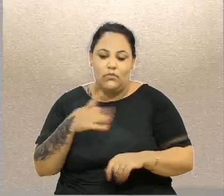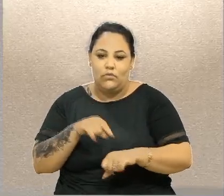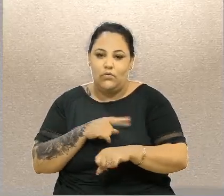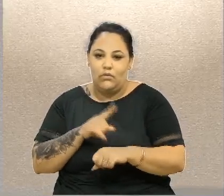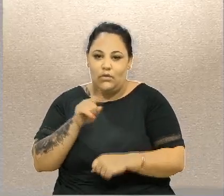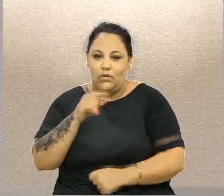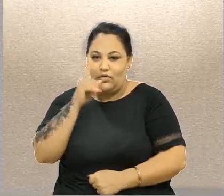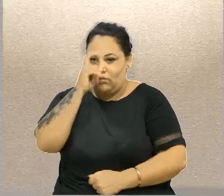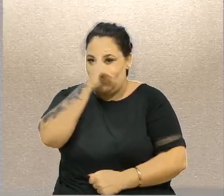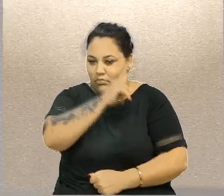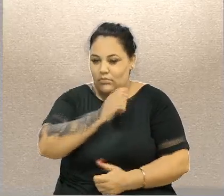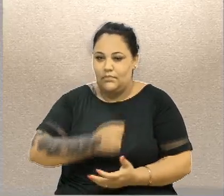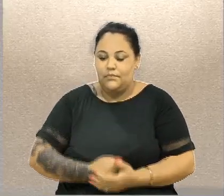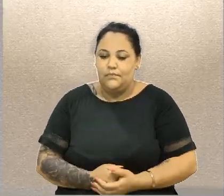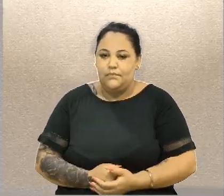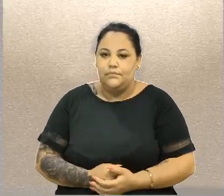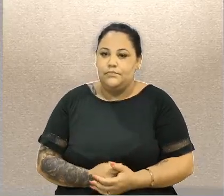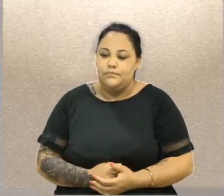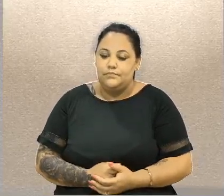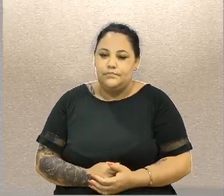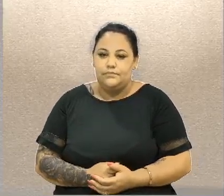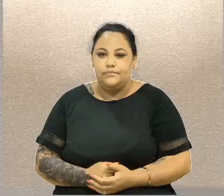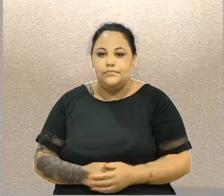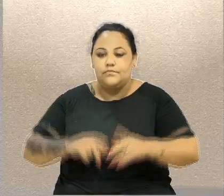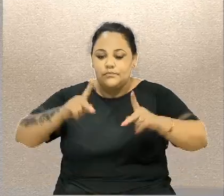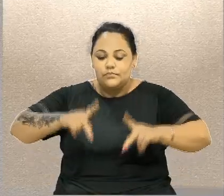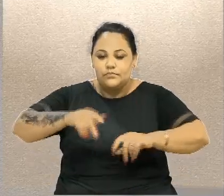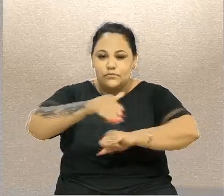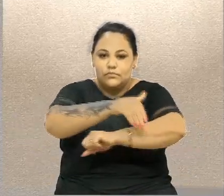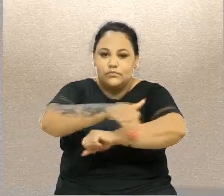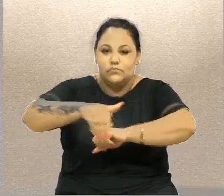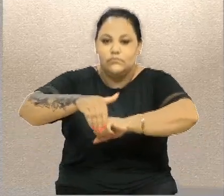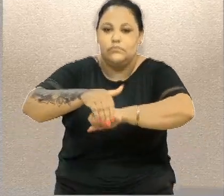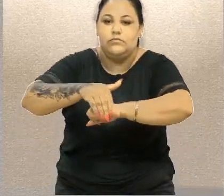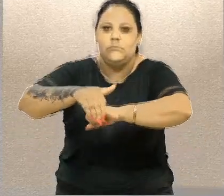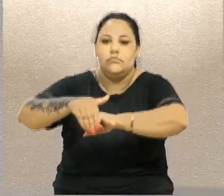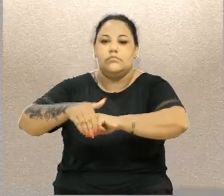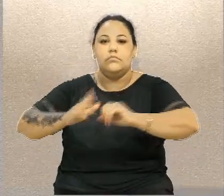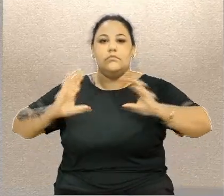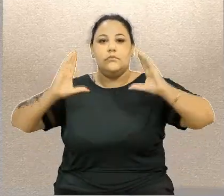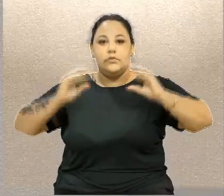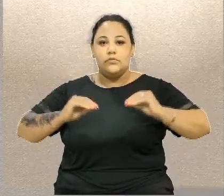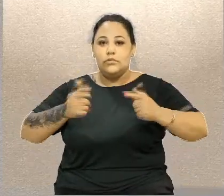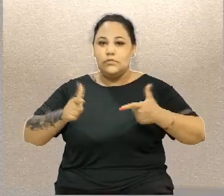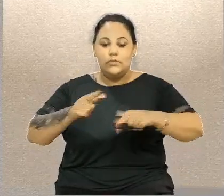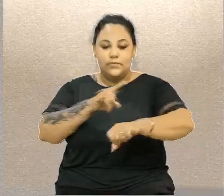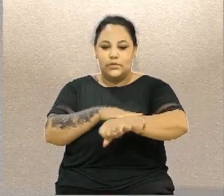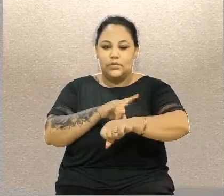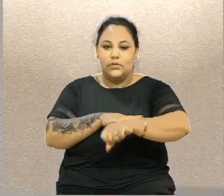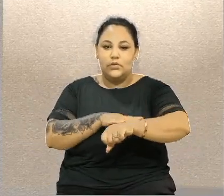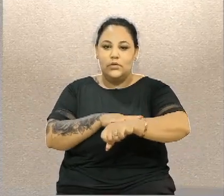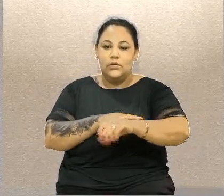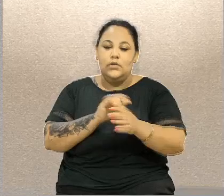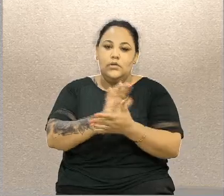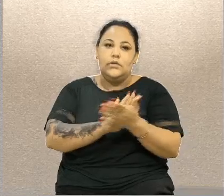uma pessoa que está na rua e durante a noite, que não tem onde fazer, não tem nenhum banheiro público aberto, com